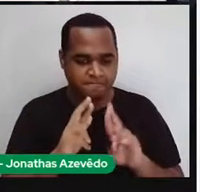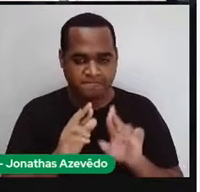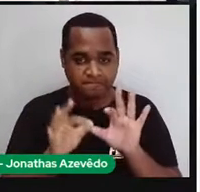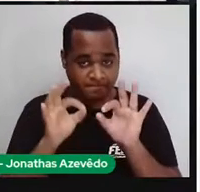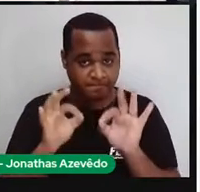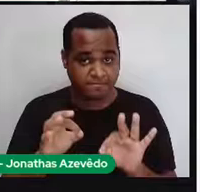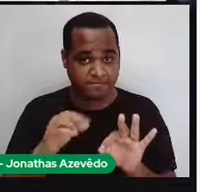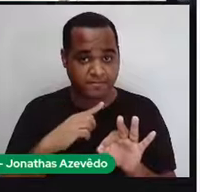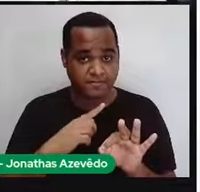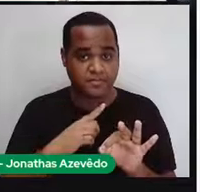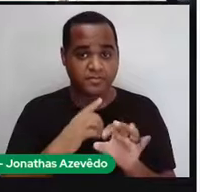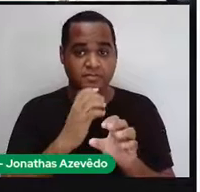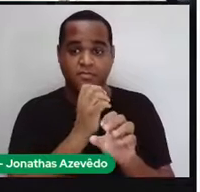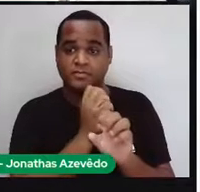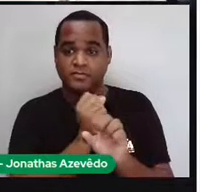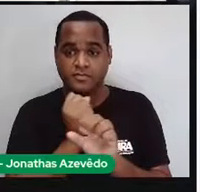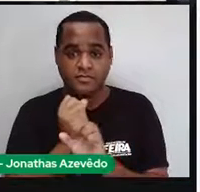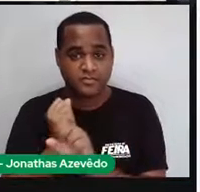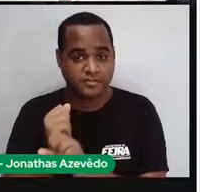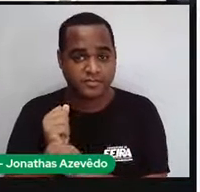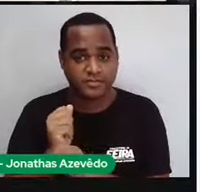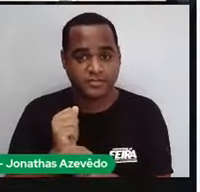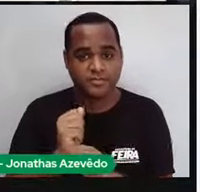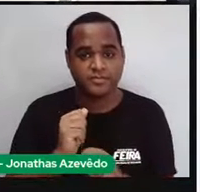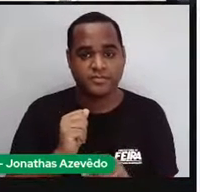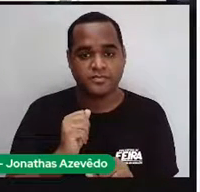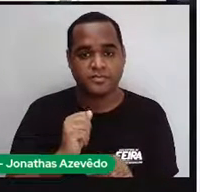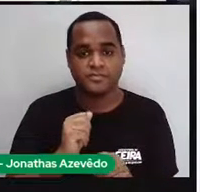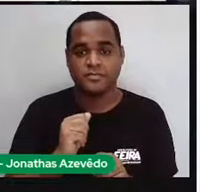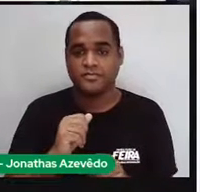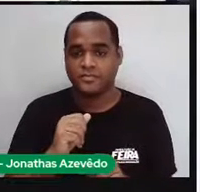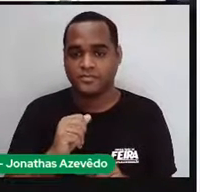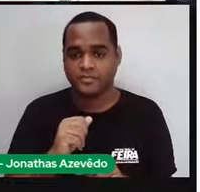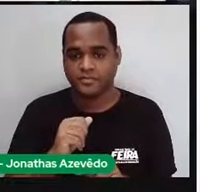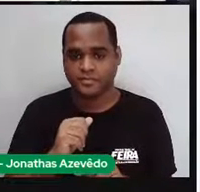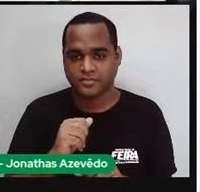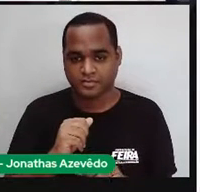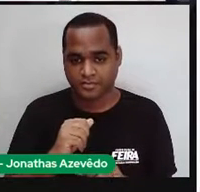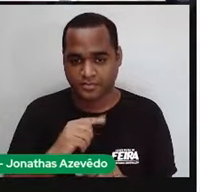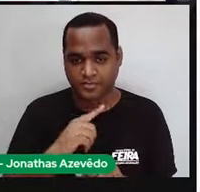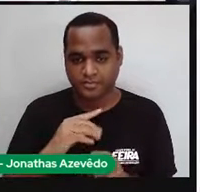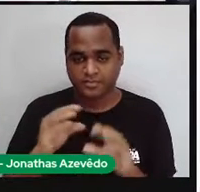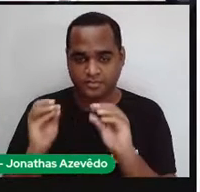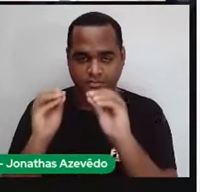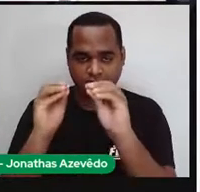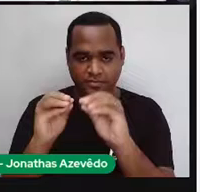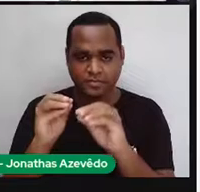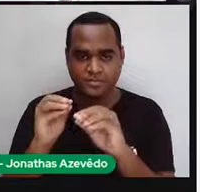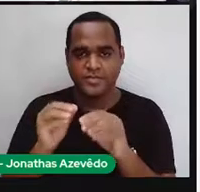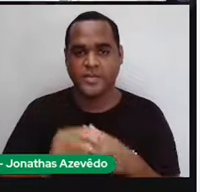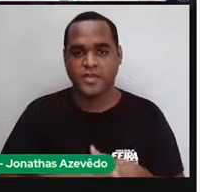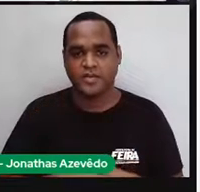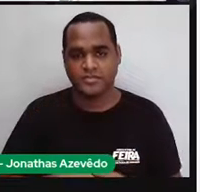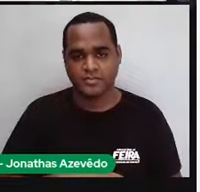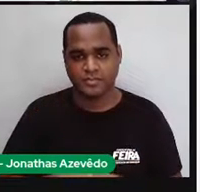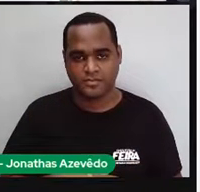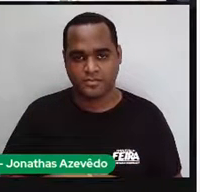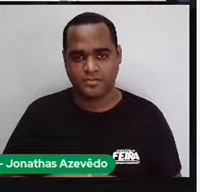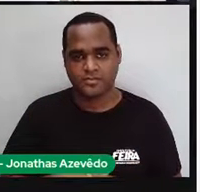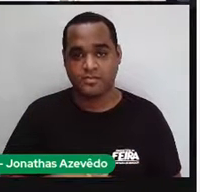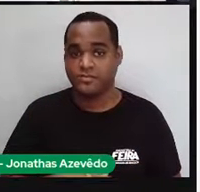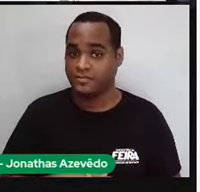responder essa questão Zinha aí vou colocar o cronômetro de novo Olha